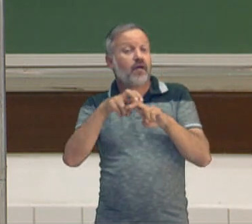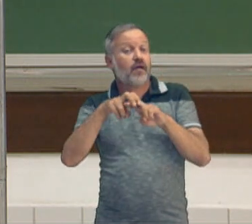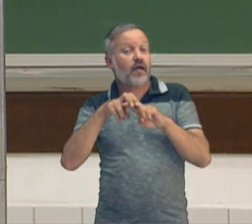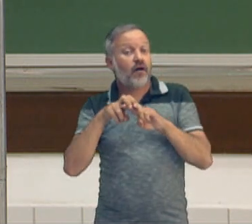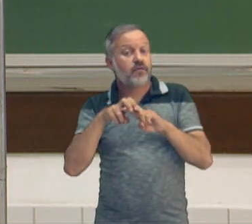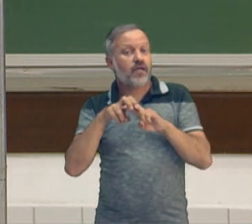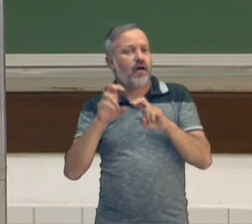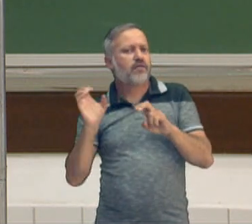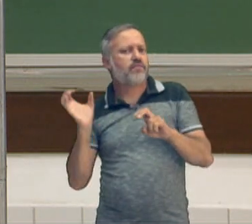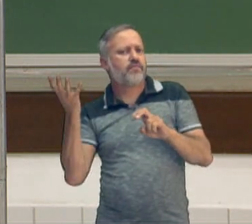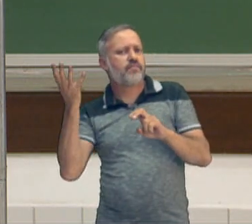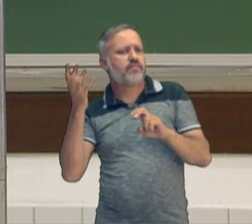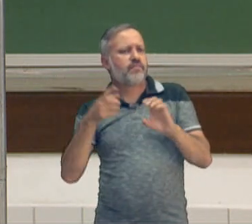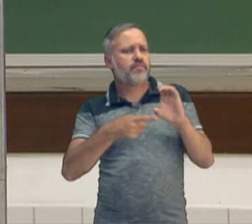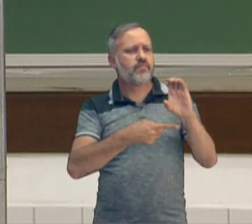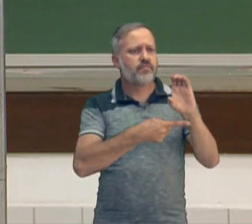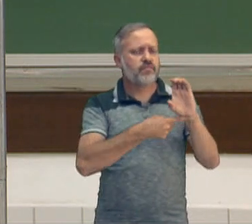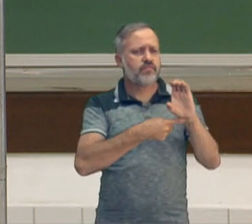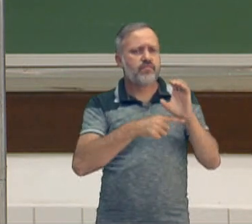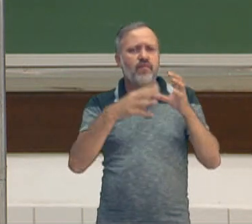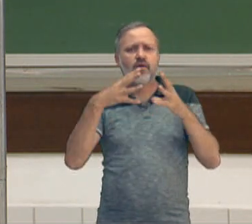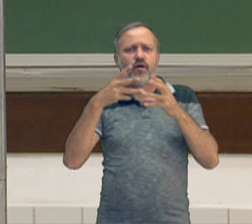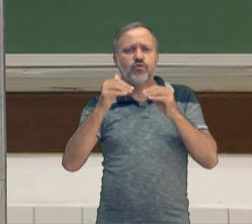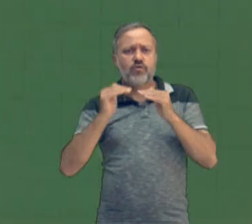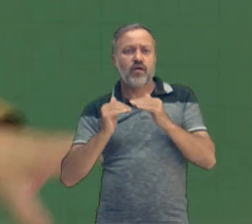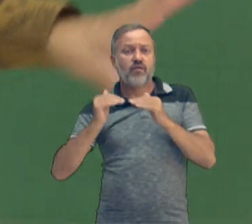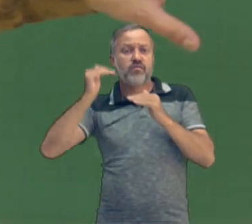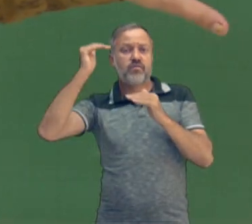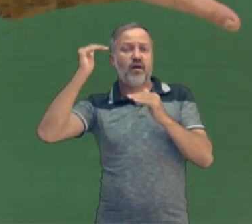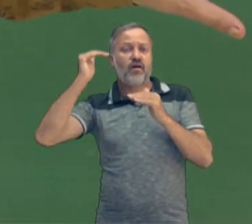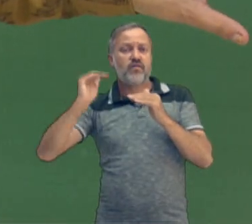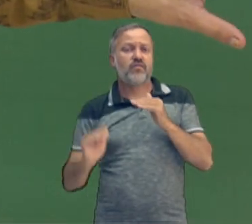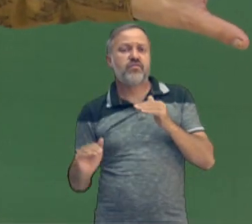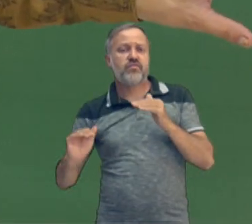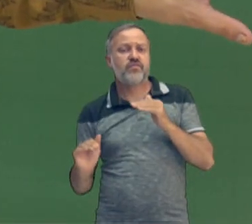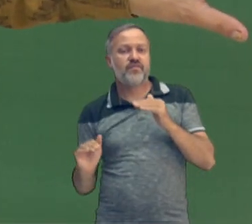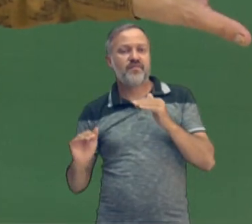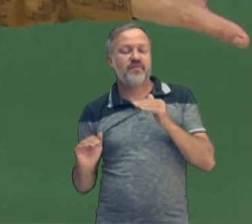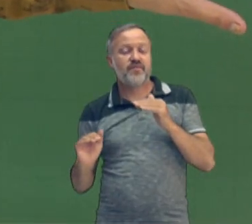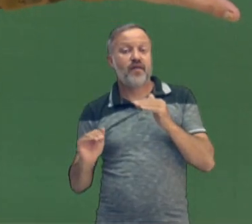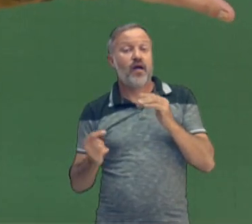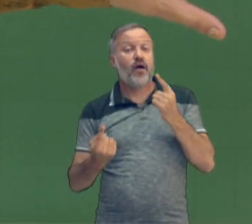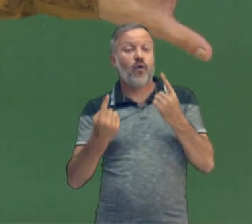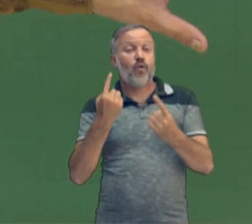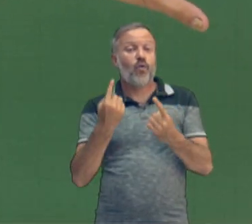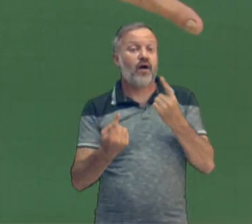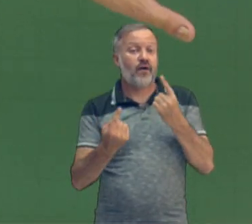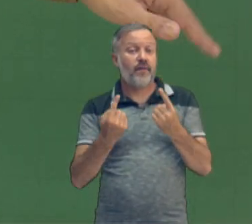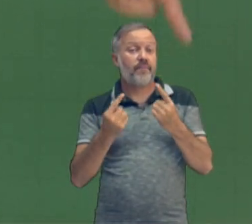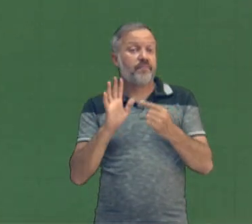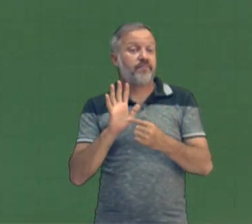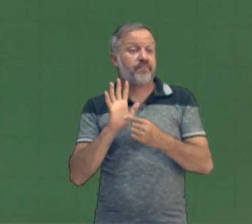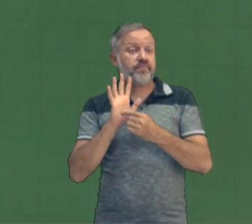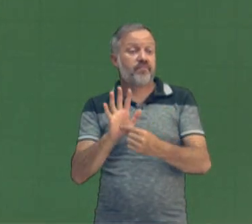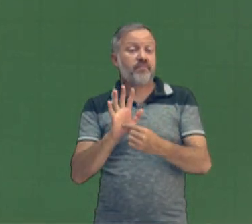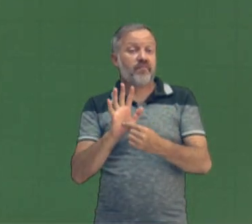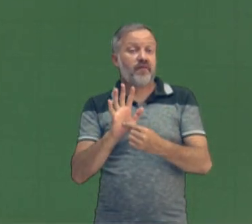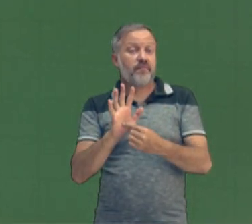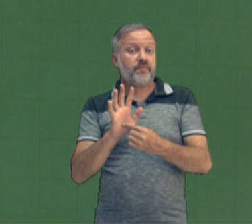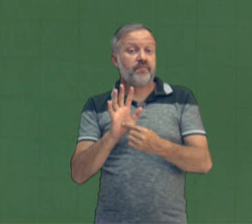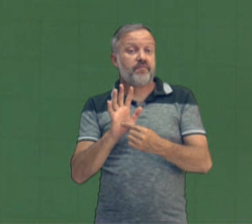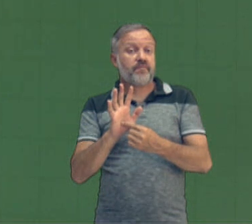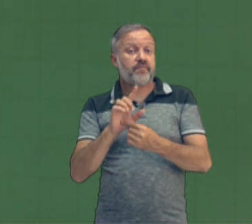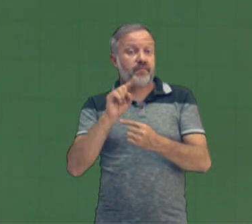efeito. Letra C, tudo que sobe, desce. Qual dessas alternativas expressa ou nos lembra essa